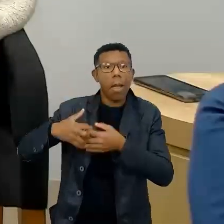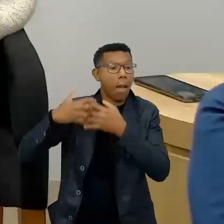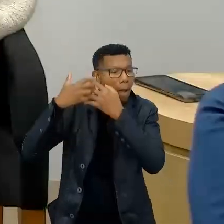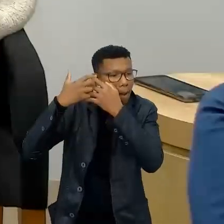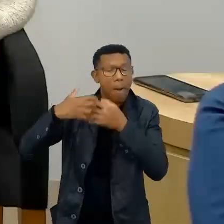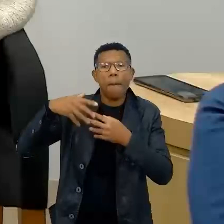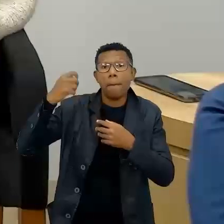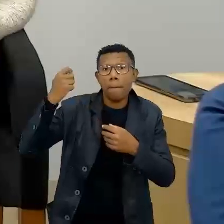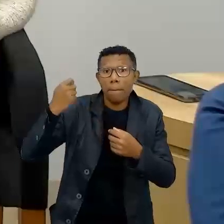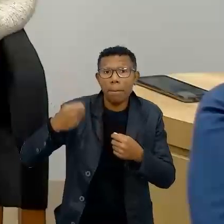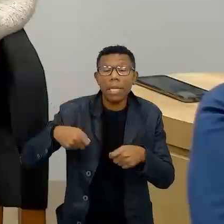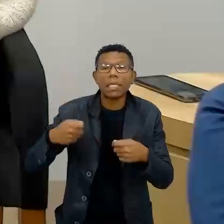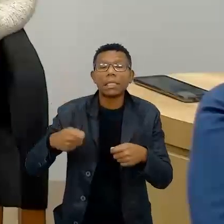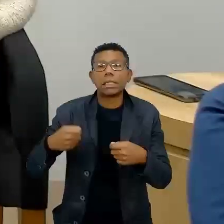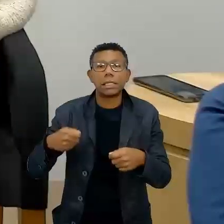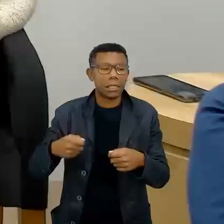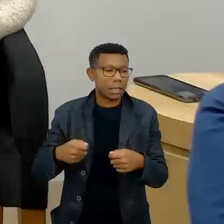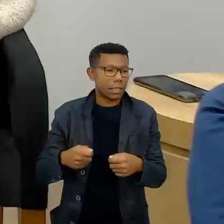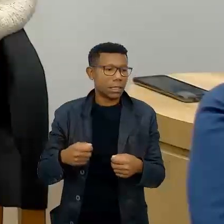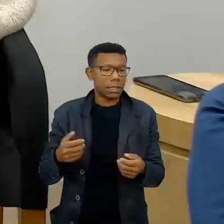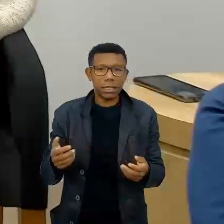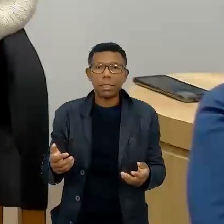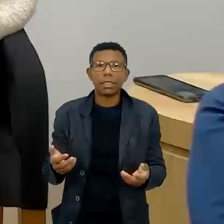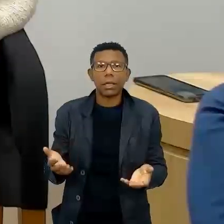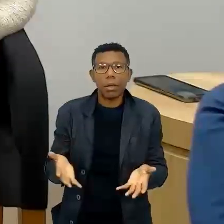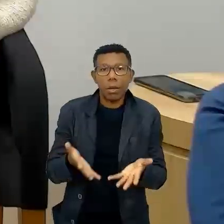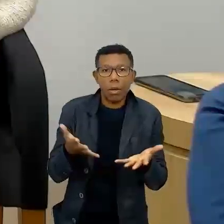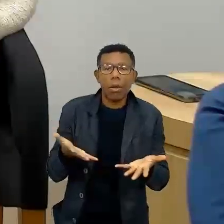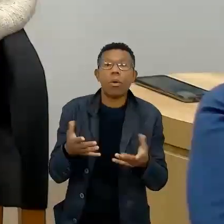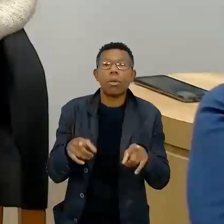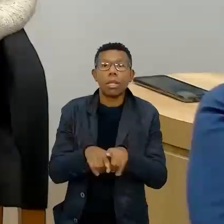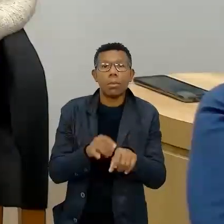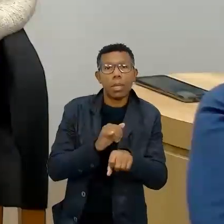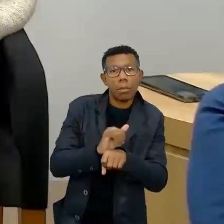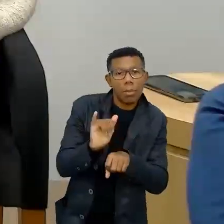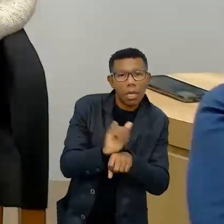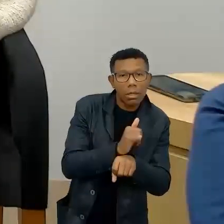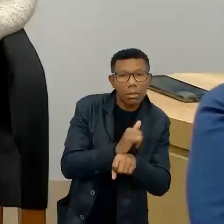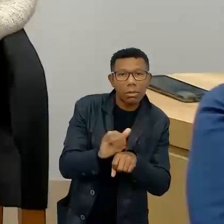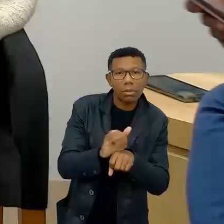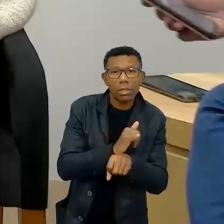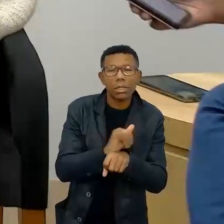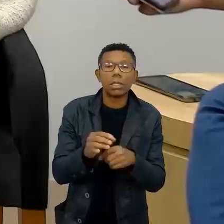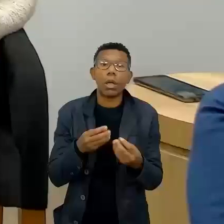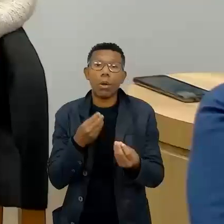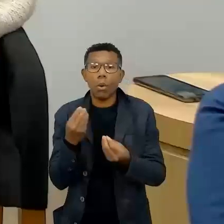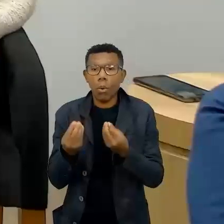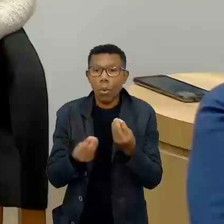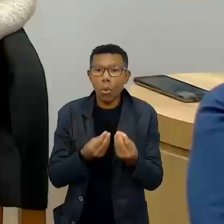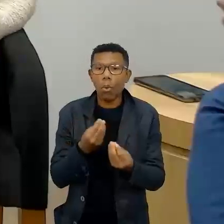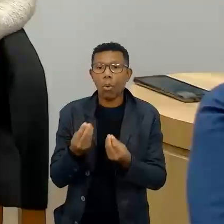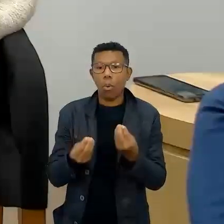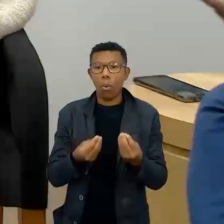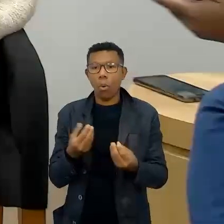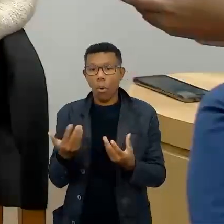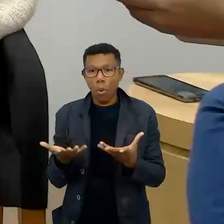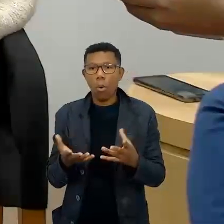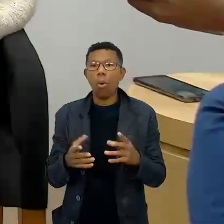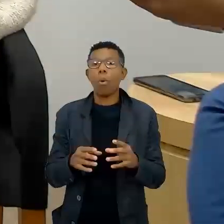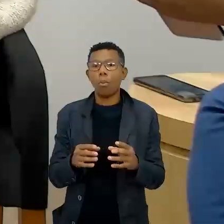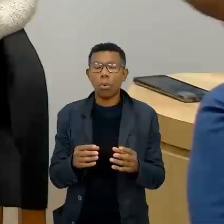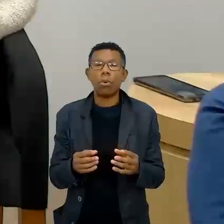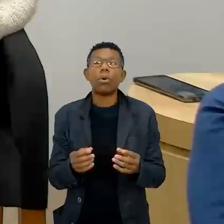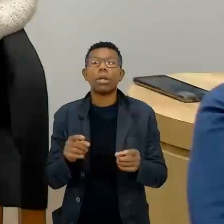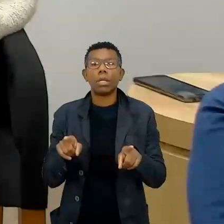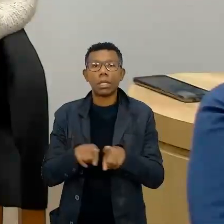como vai abordar, né? Com que tipo de metodologia, né? Vocês citaram aqui metodologias adequadas, né, para o contexto, mas